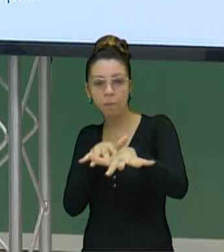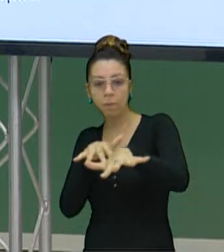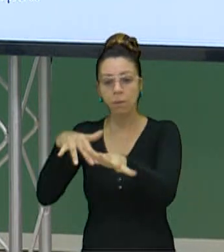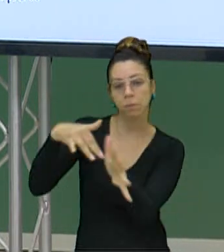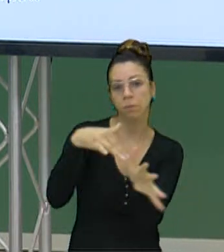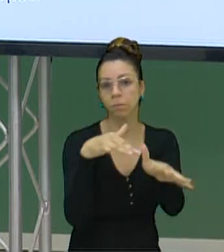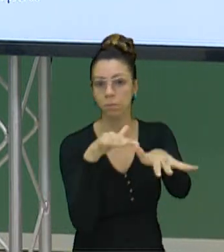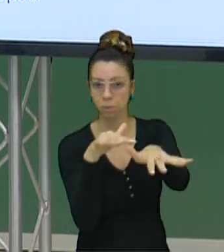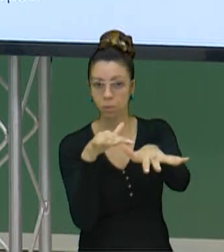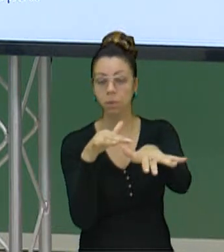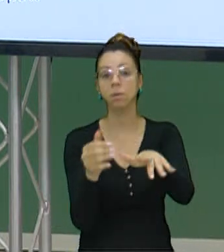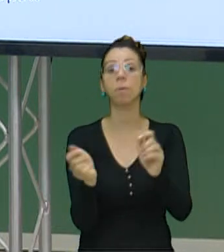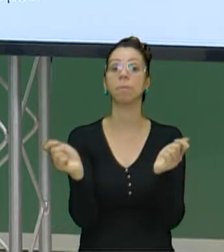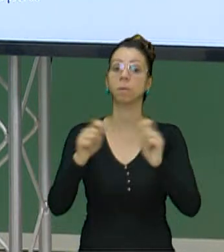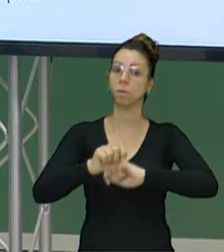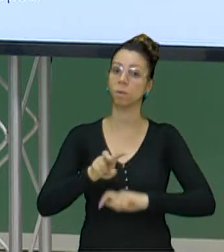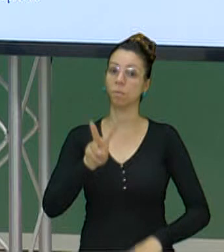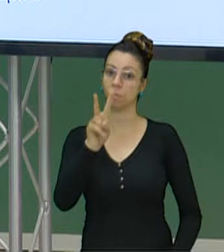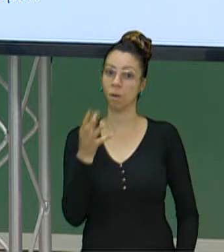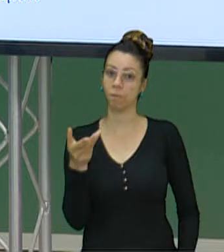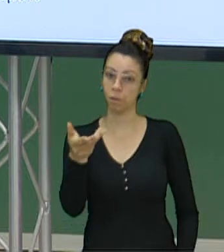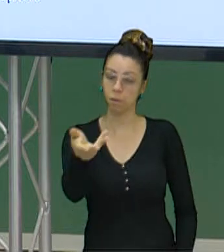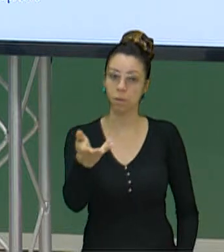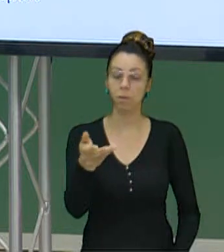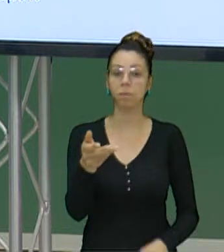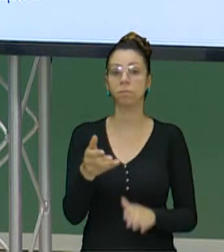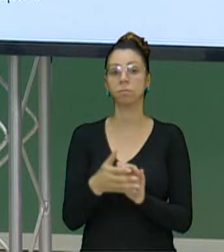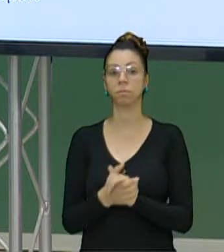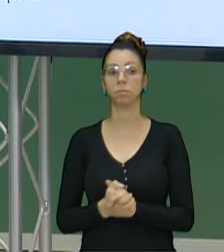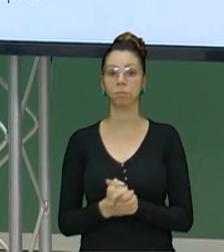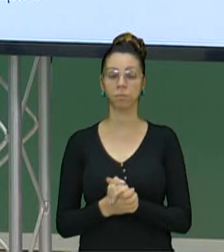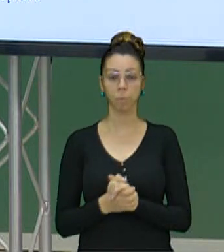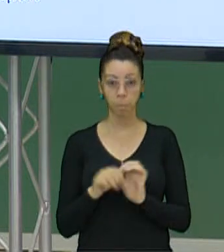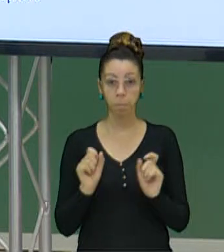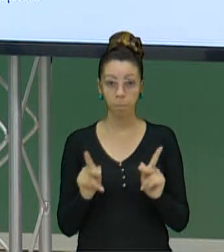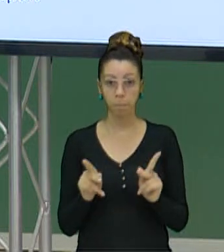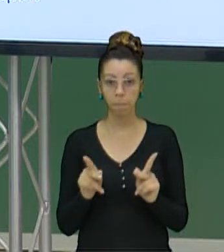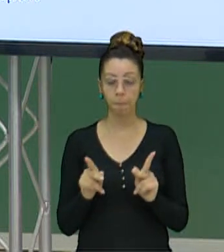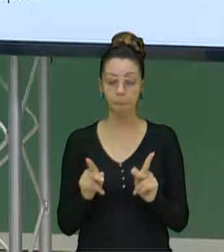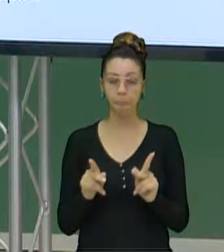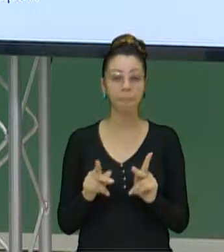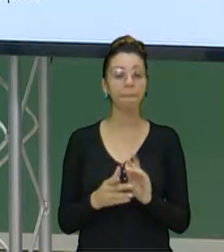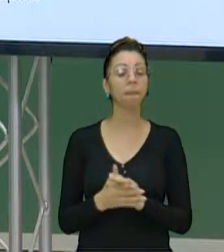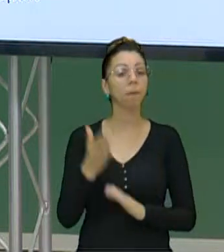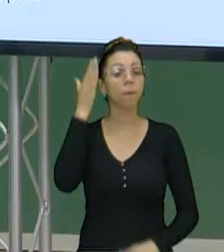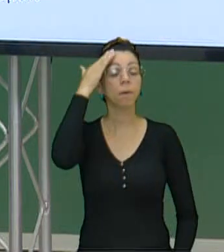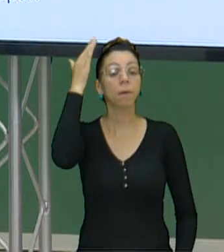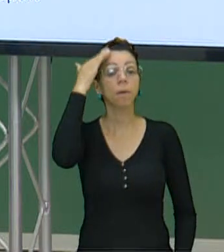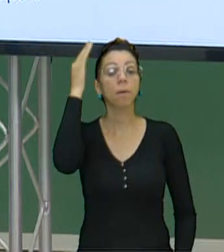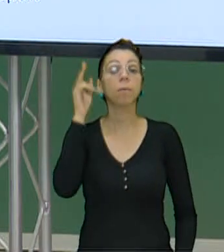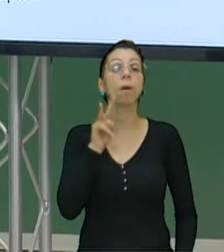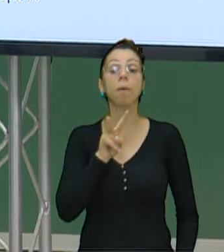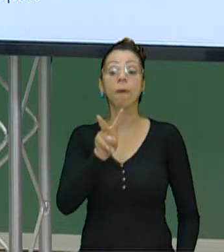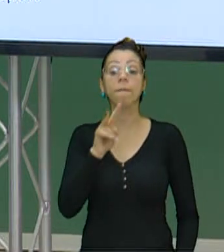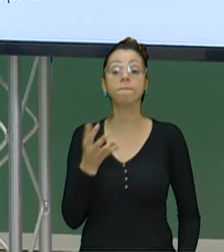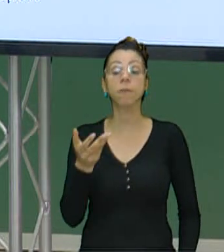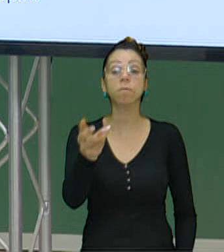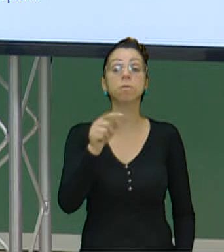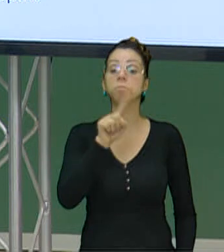pista, certo? Então existe uma velocidade para que você não derrape, certo? Então é isso que eu quero saber, qual é essa